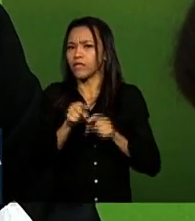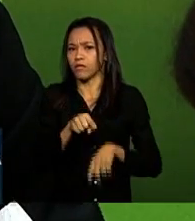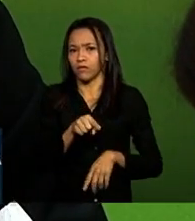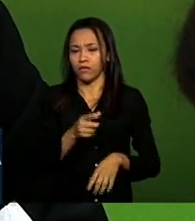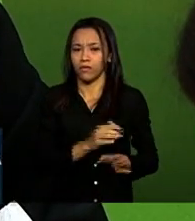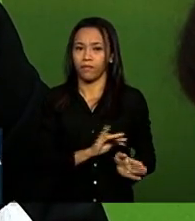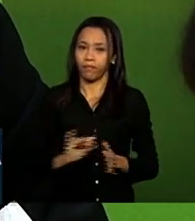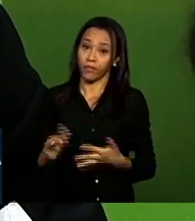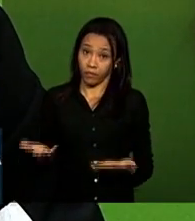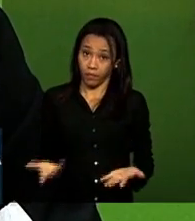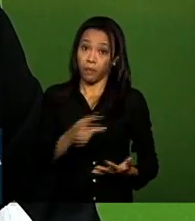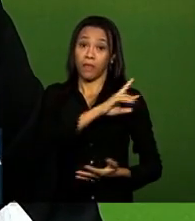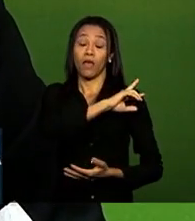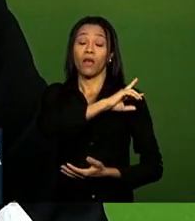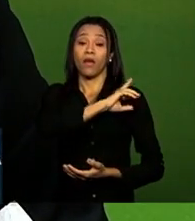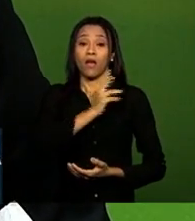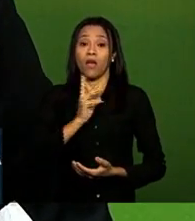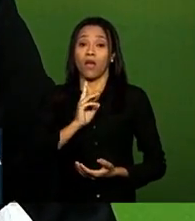responsabilidade do governo